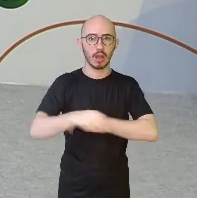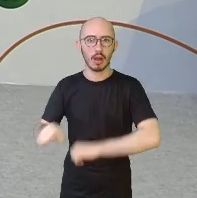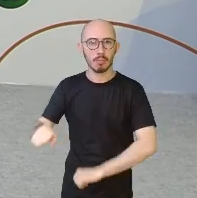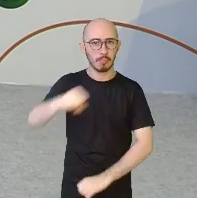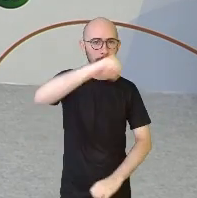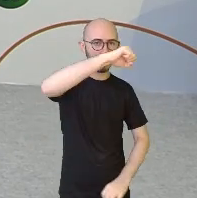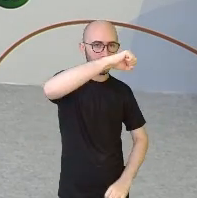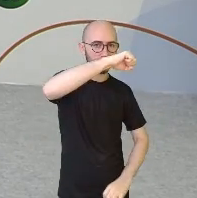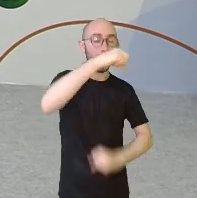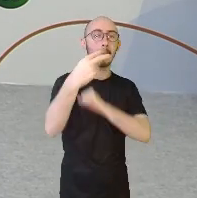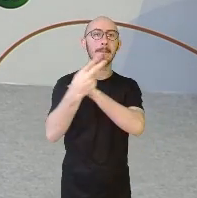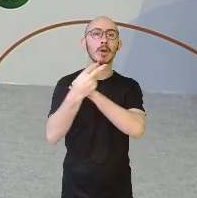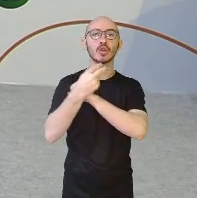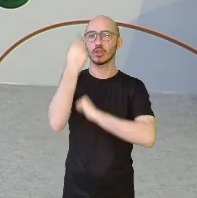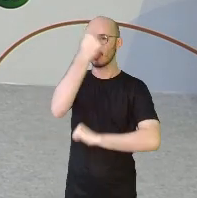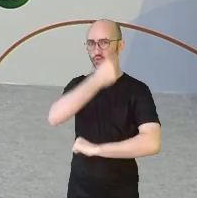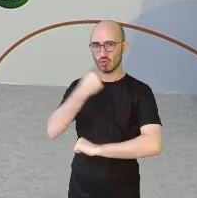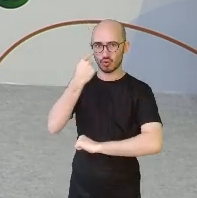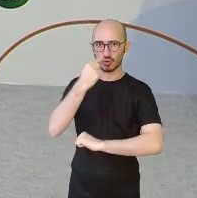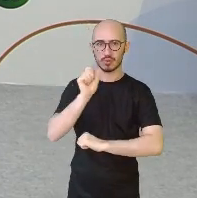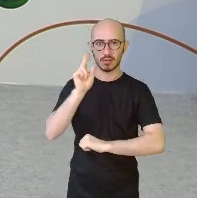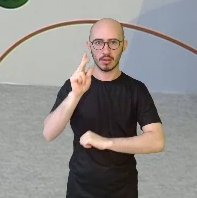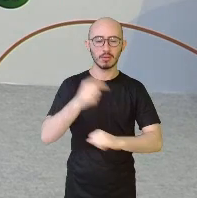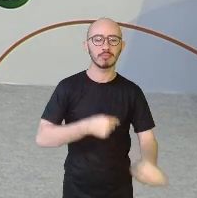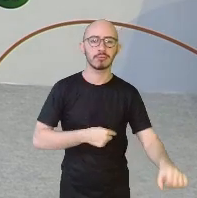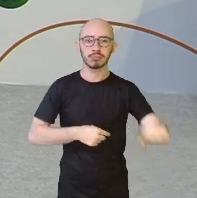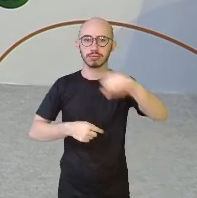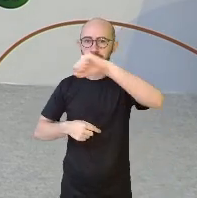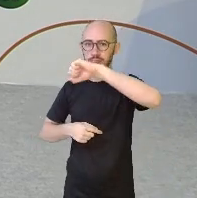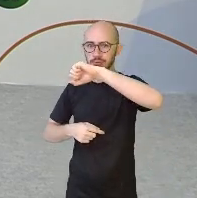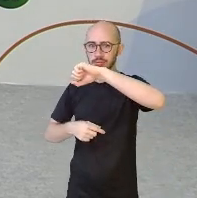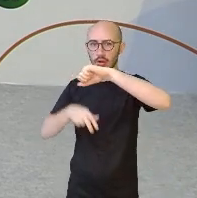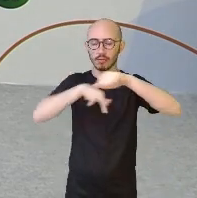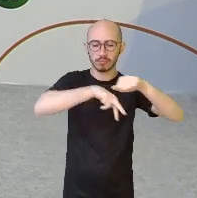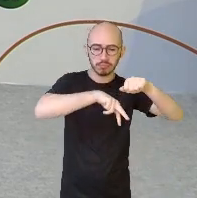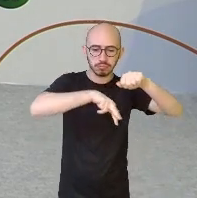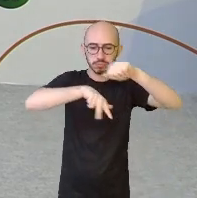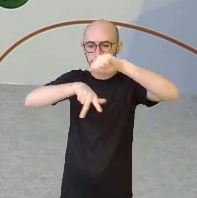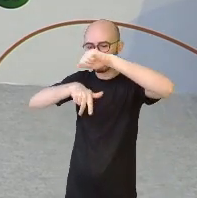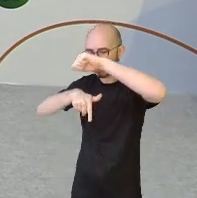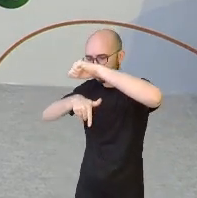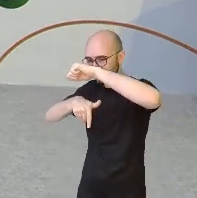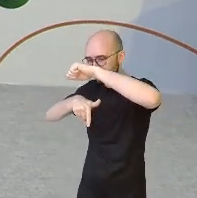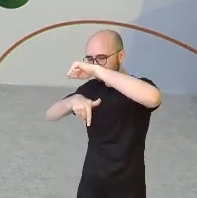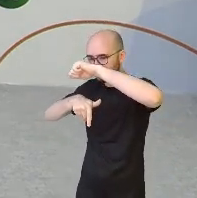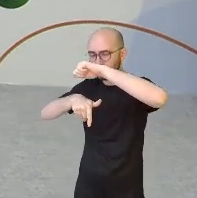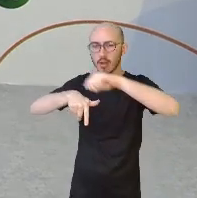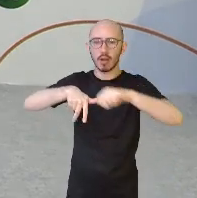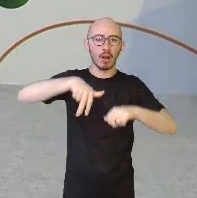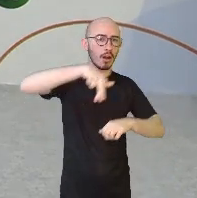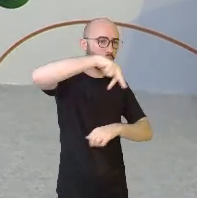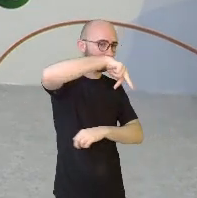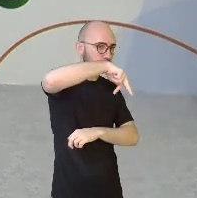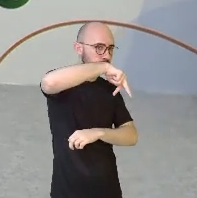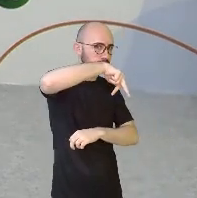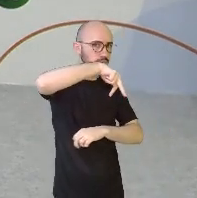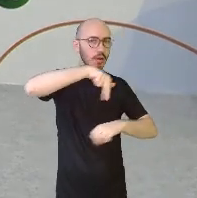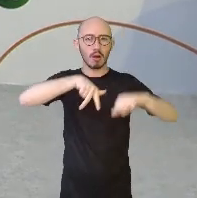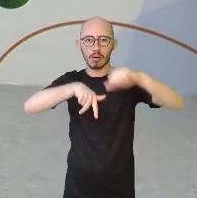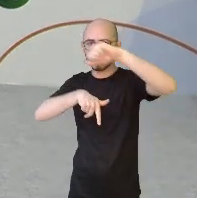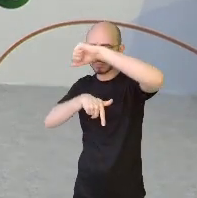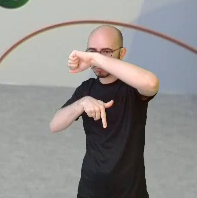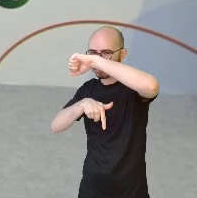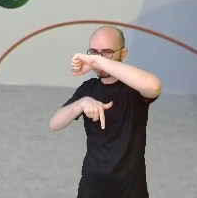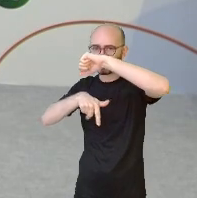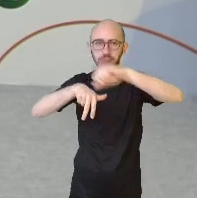Aqui, ó, protege o rosto. E aqui, ó, tá conseguindo fazer aí? Vamos lá, vamos junto nessa capoeira. Imagina que tem aí o